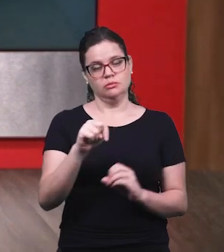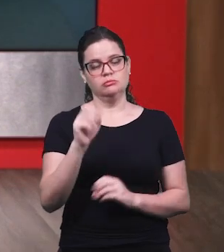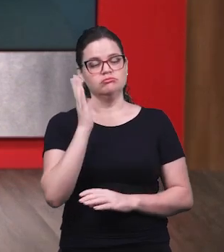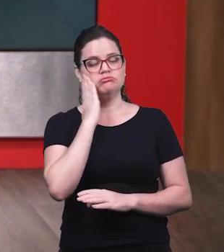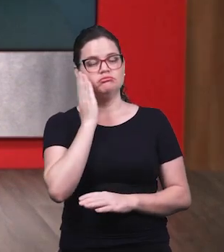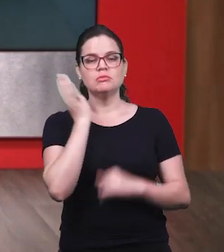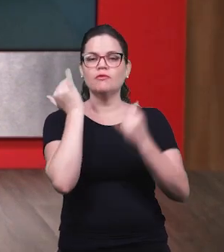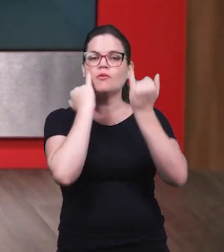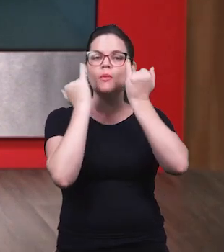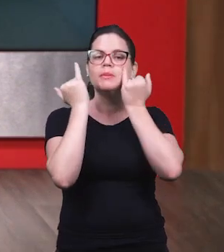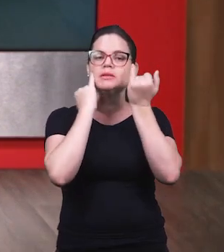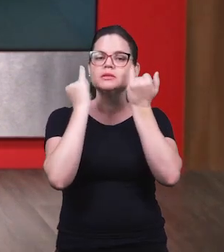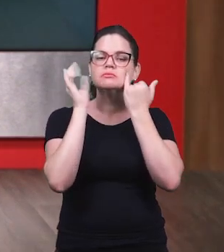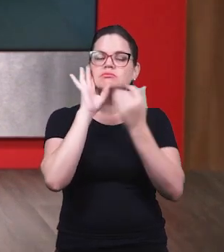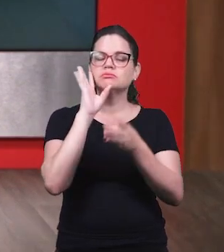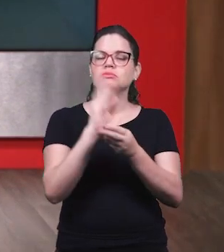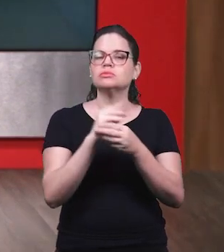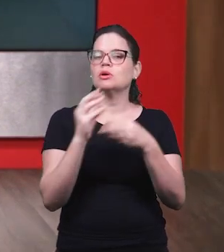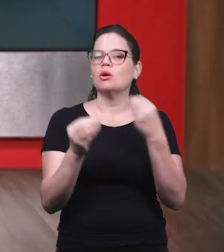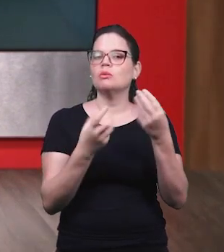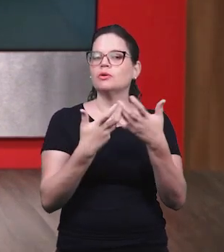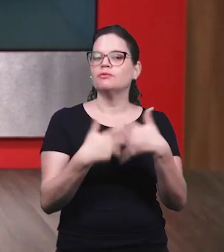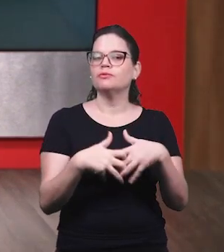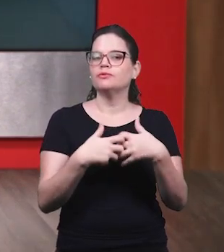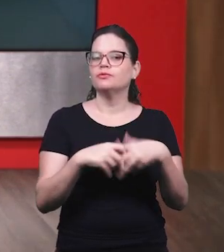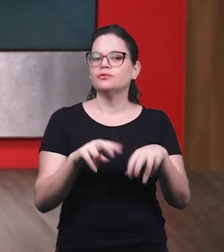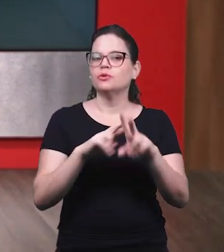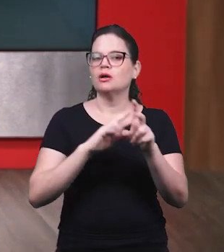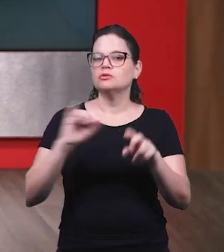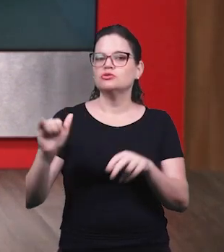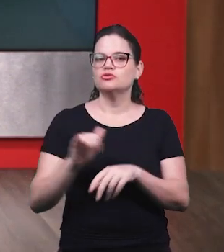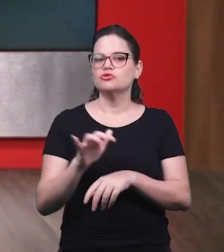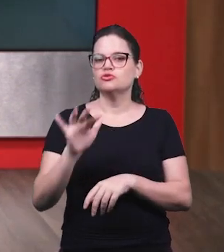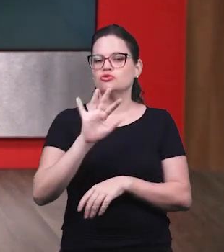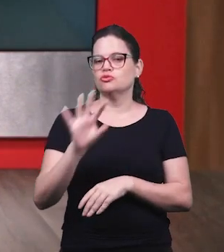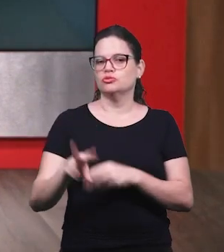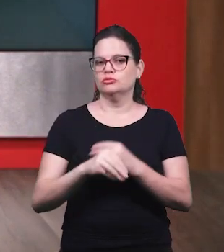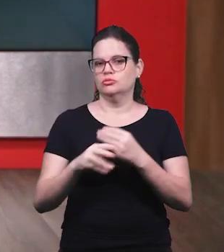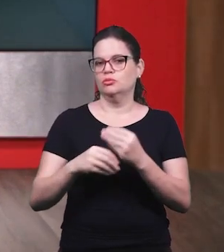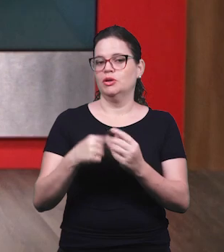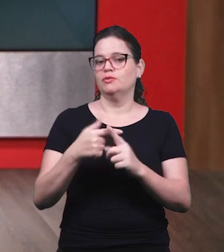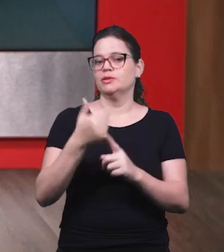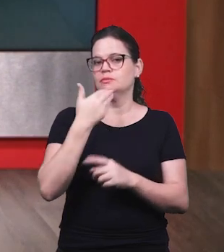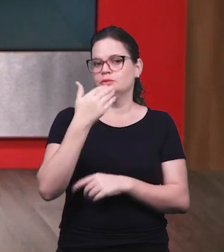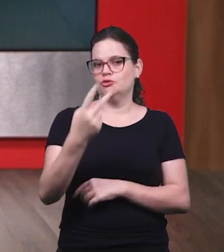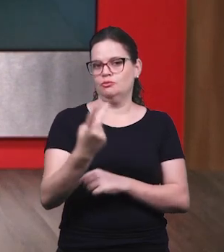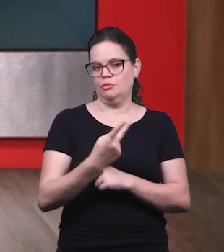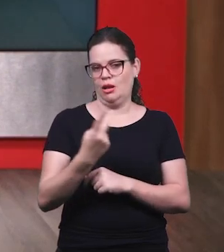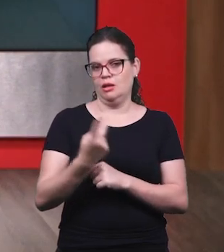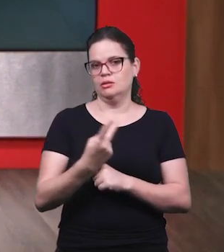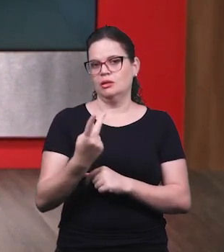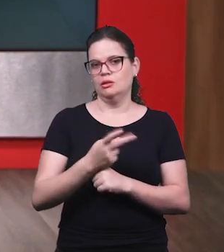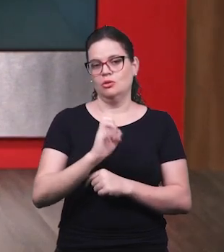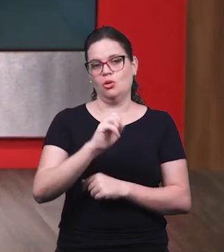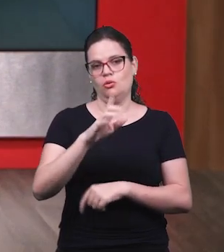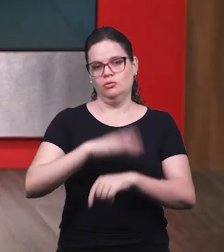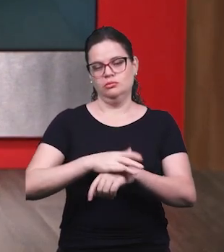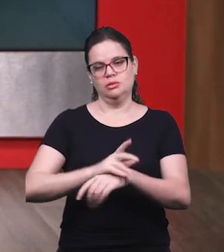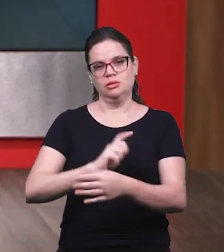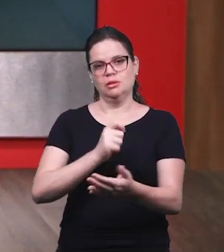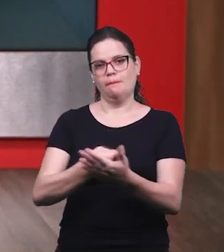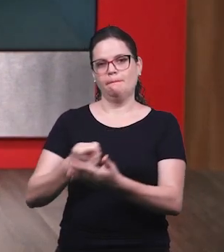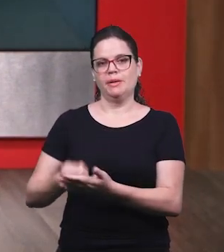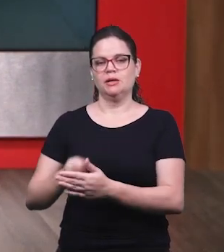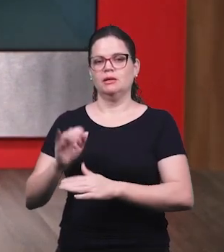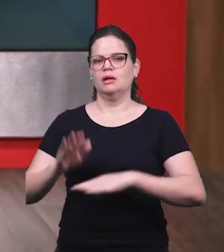informação para você saber o que acontece com o dinheiro que você apanhou emprestado, ou que você está pagando, ou que